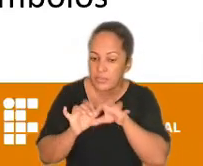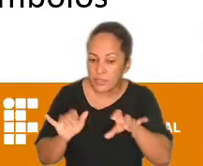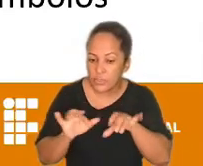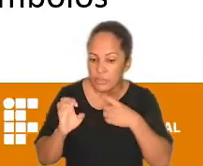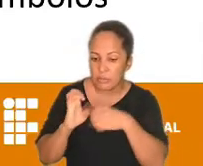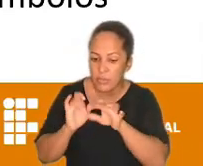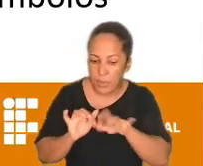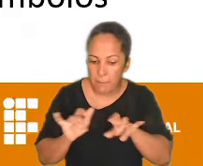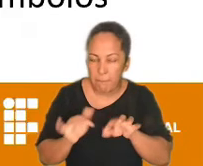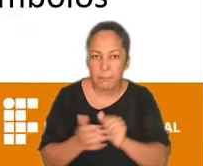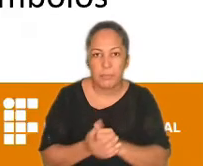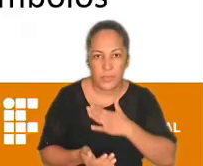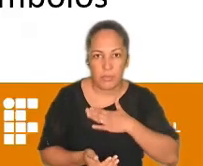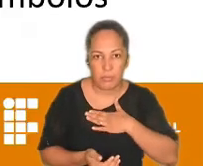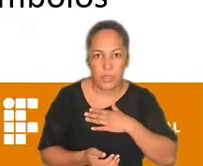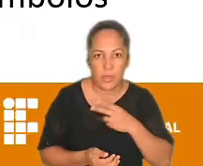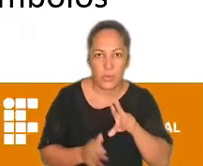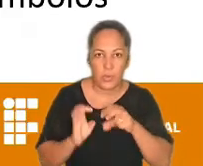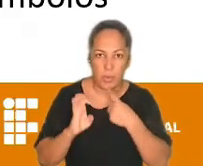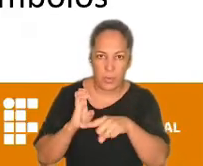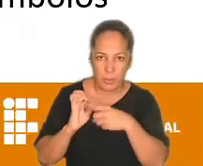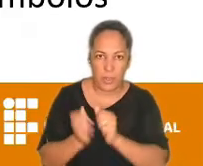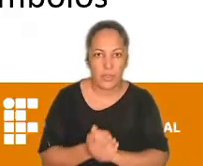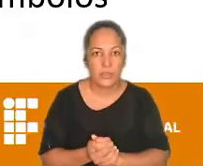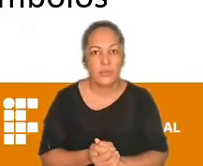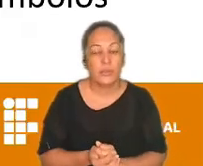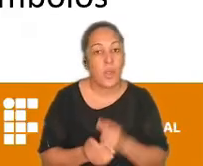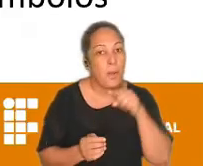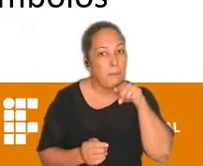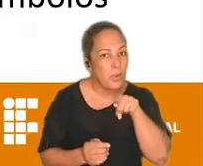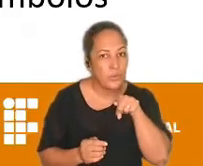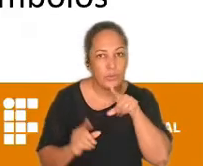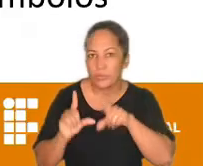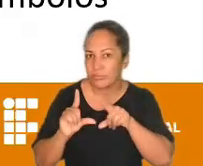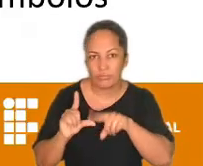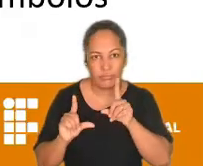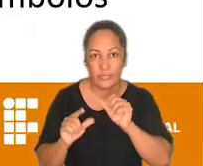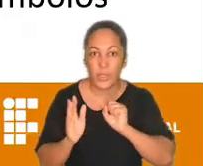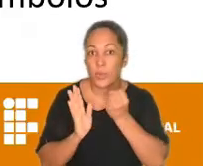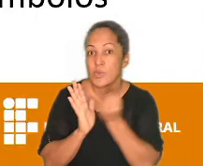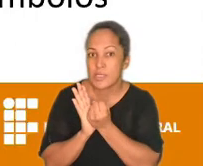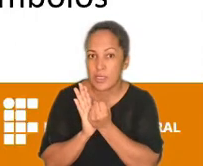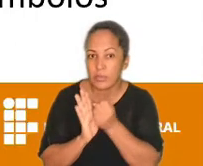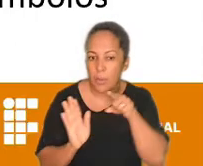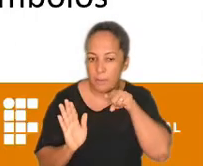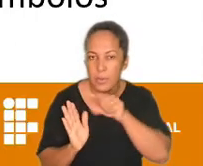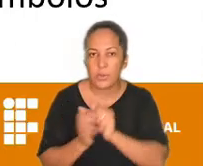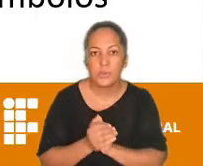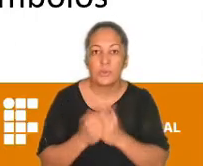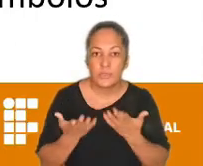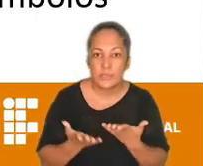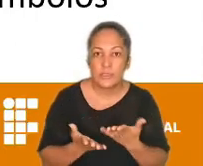colocar o meu e-mail, Jackson, ponto. Ponto não é letra, ponto é um símbolo. Então, o varchar, se você quer